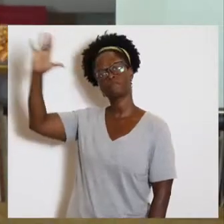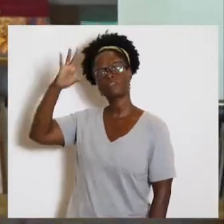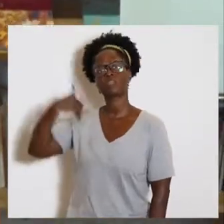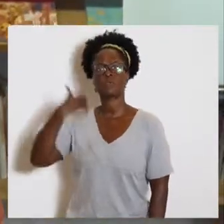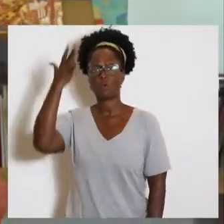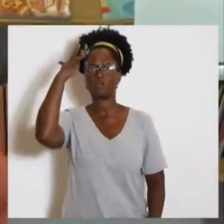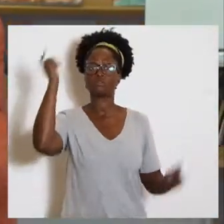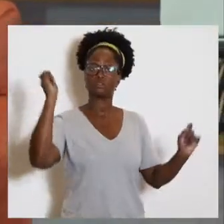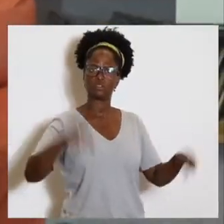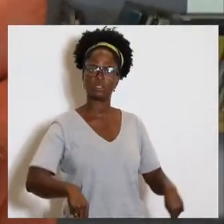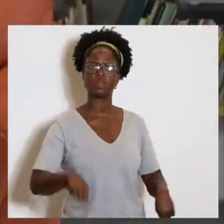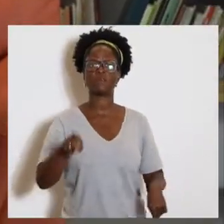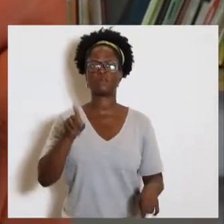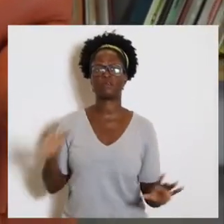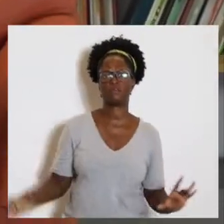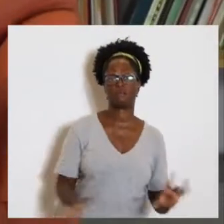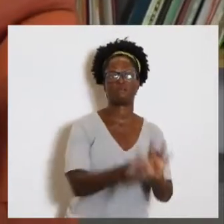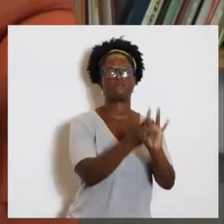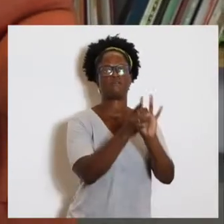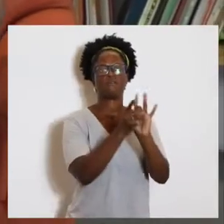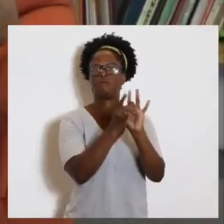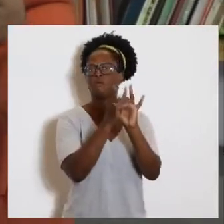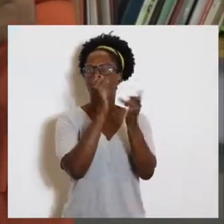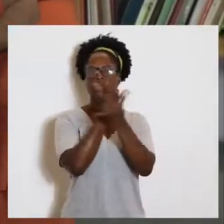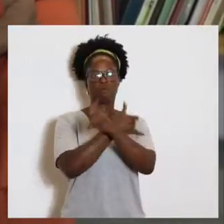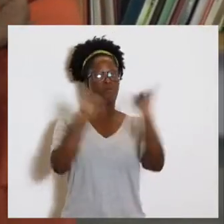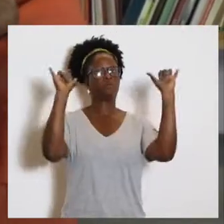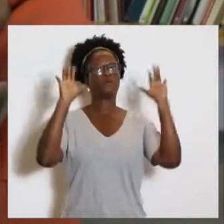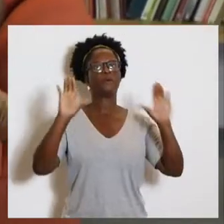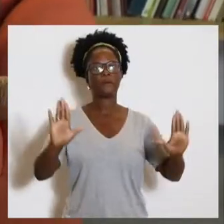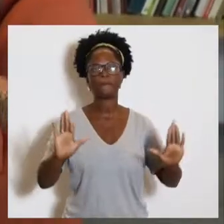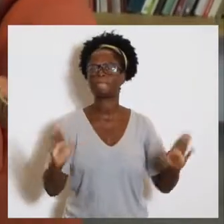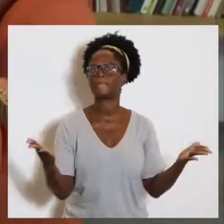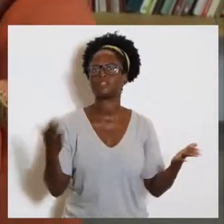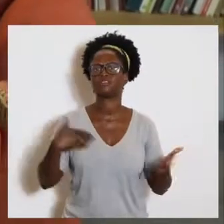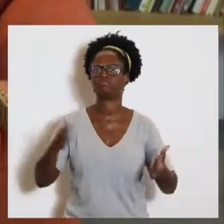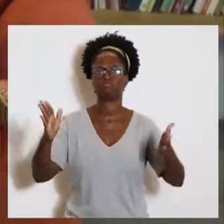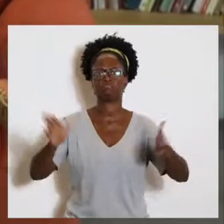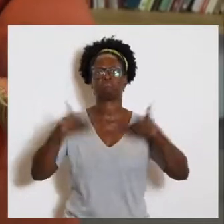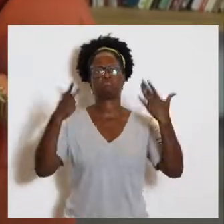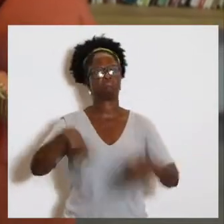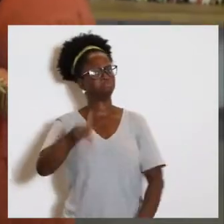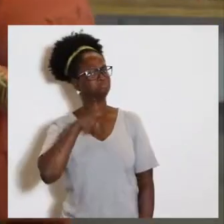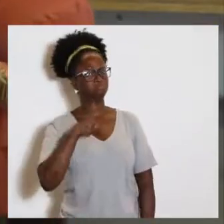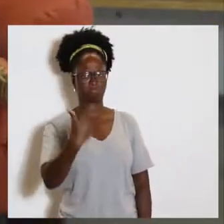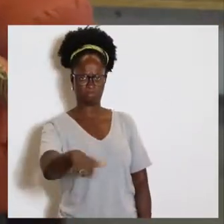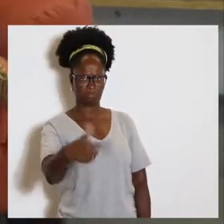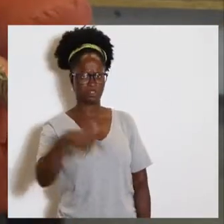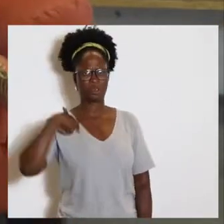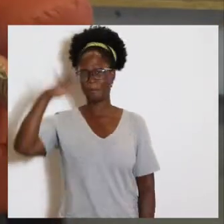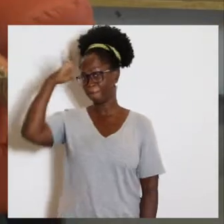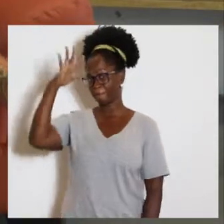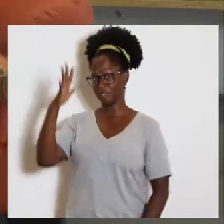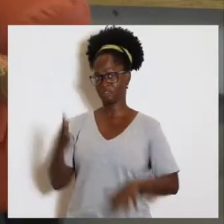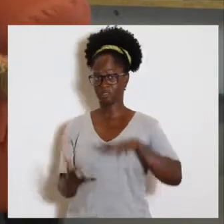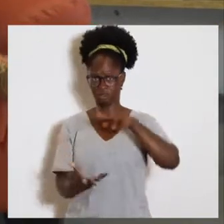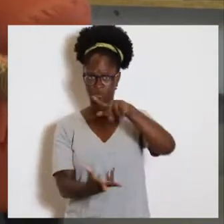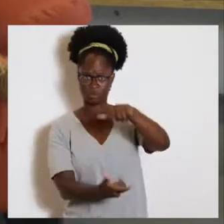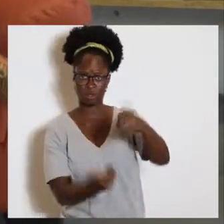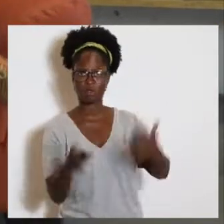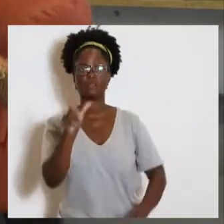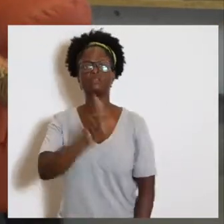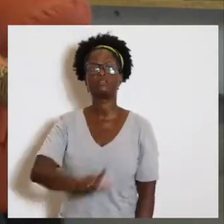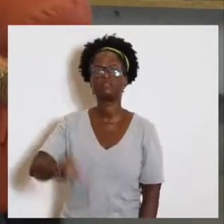eu acho que são relativamente escandalosos mas nada surpreendente pensando no universo da